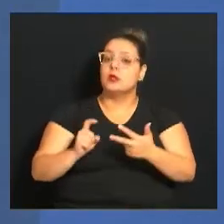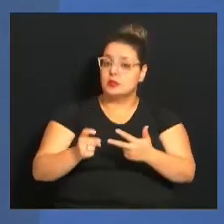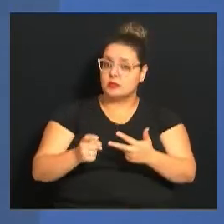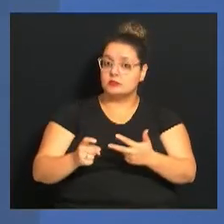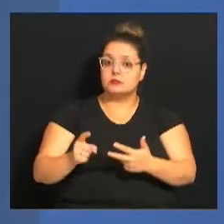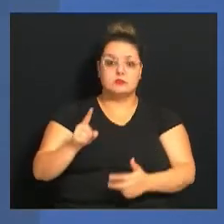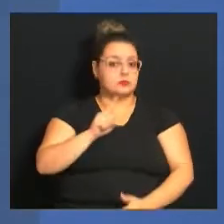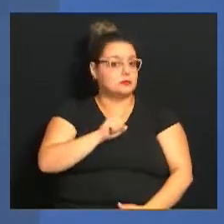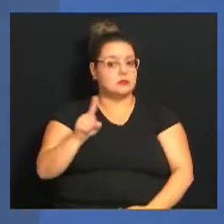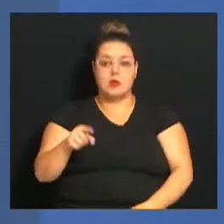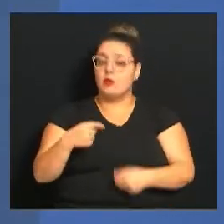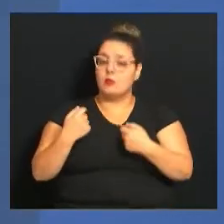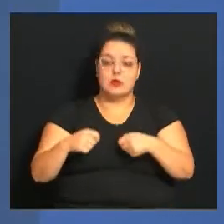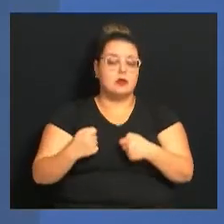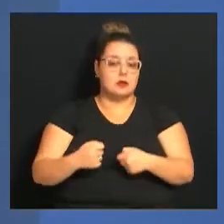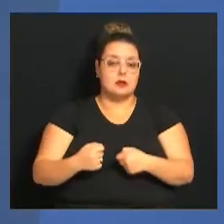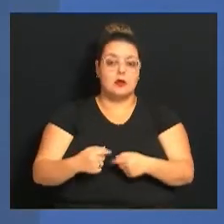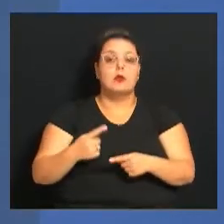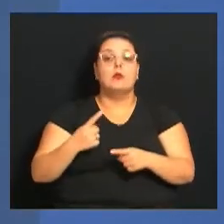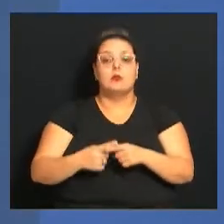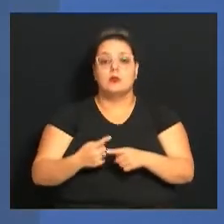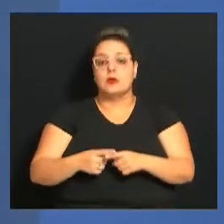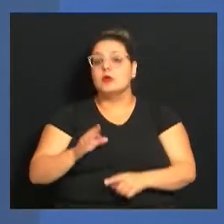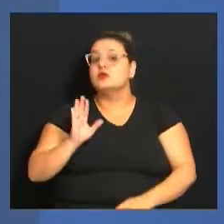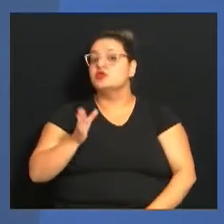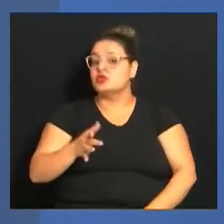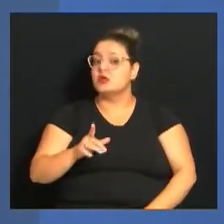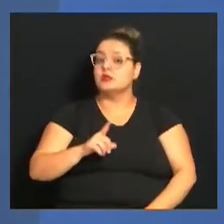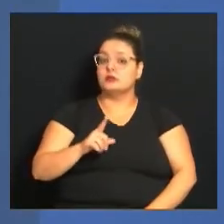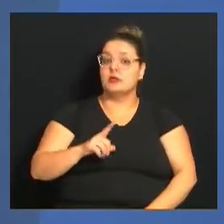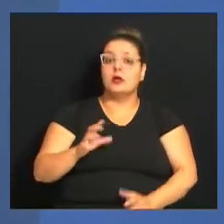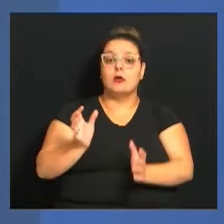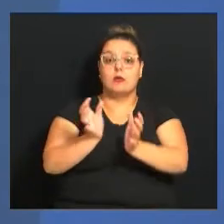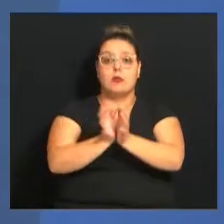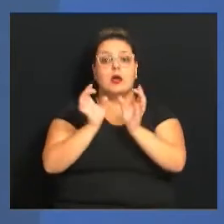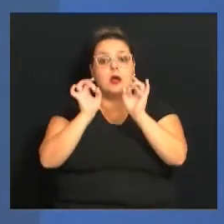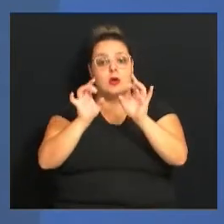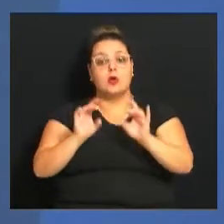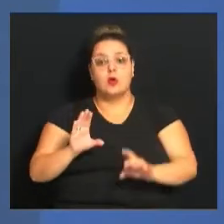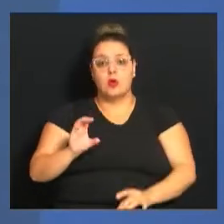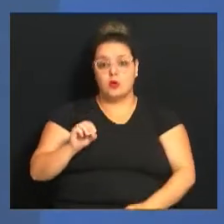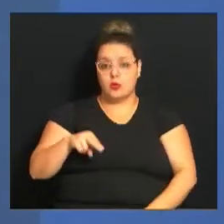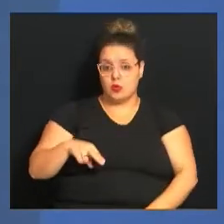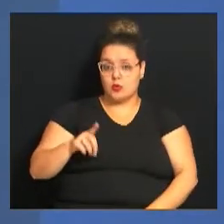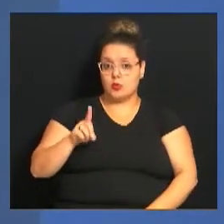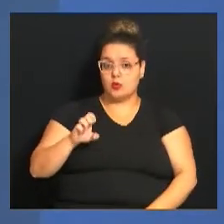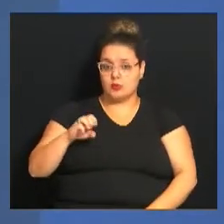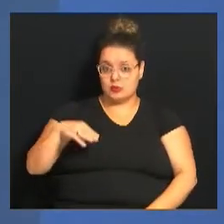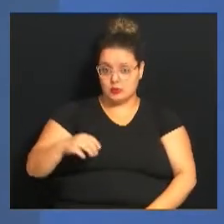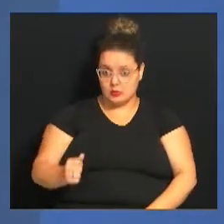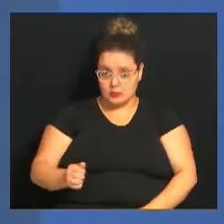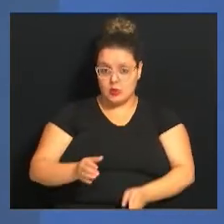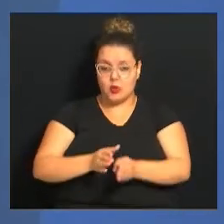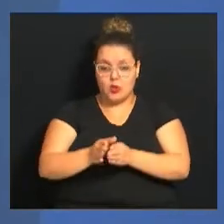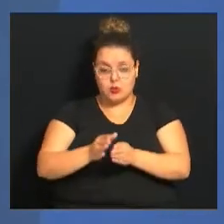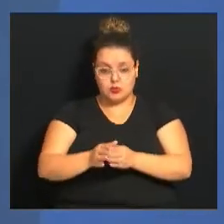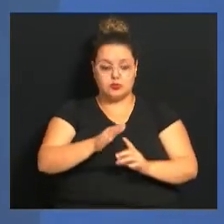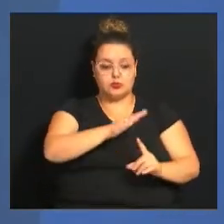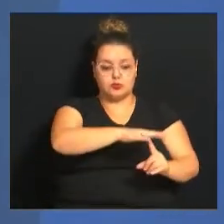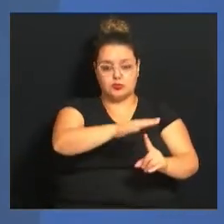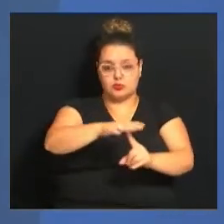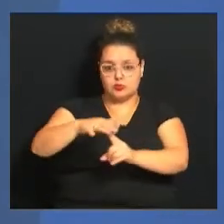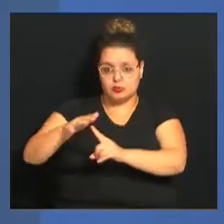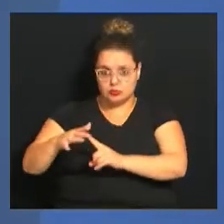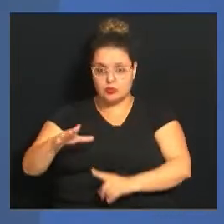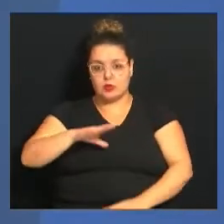mais necessário, uma vez que já existe uma comissão especial do CONDEMA, que é o Conselho Municipal de Meio Ambiente, que já